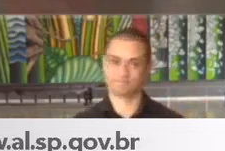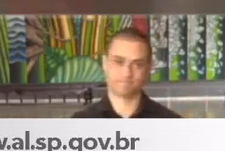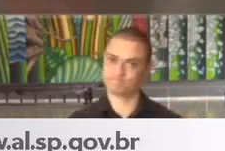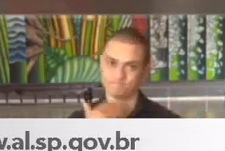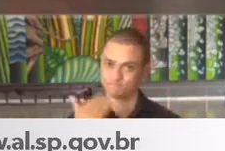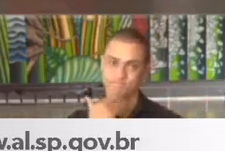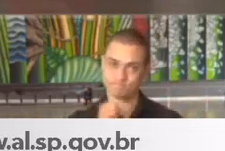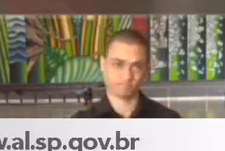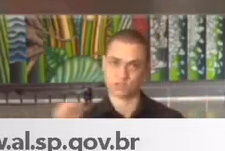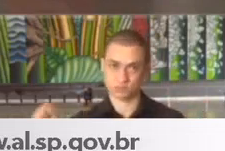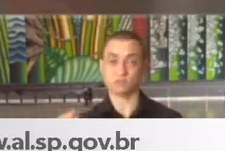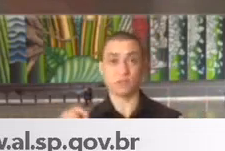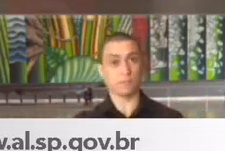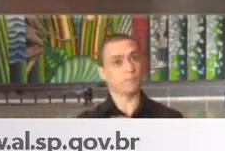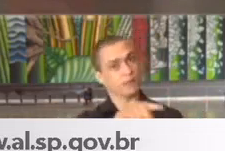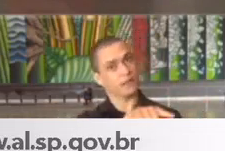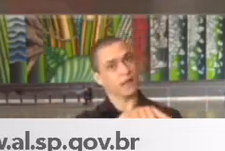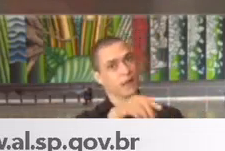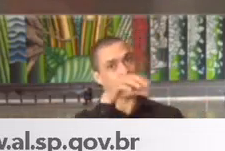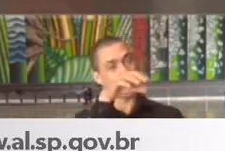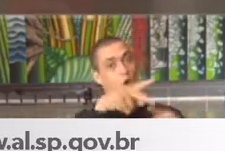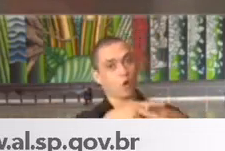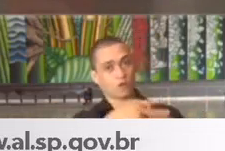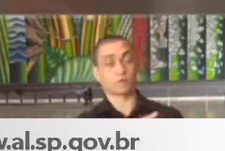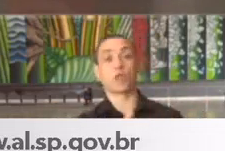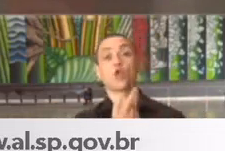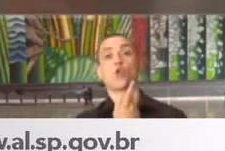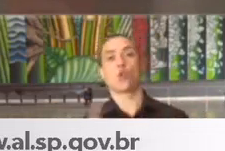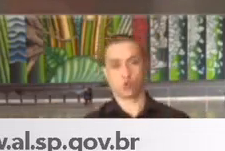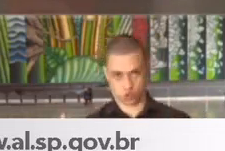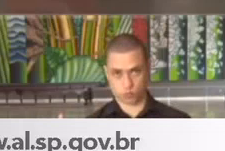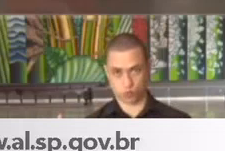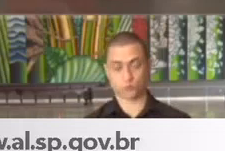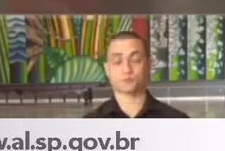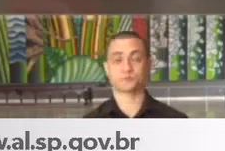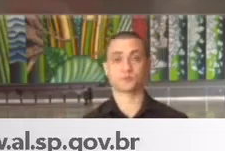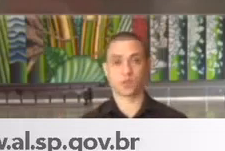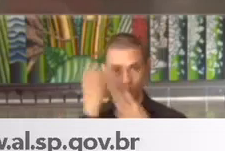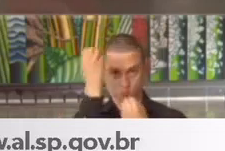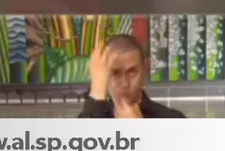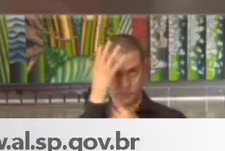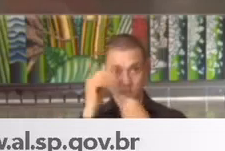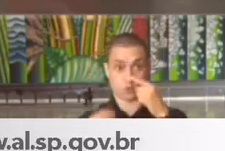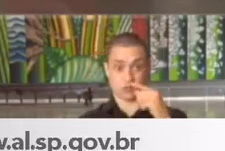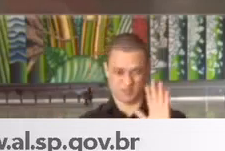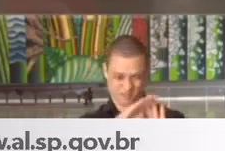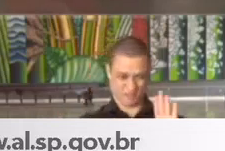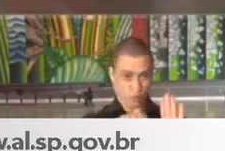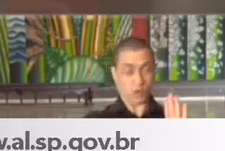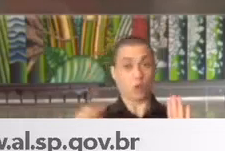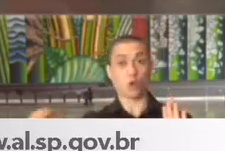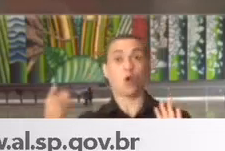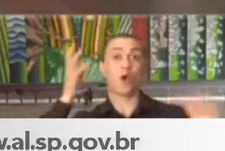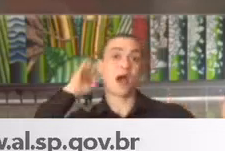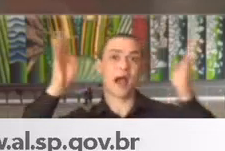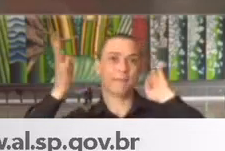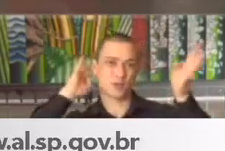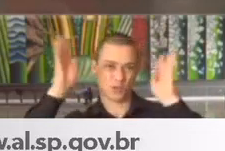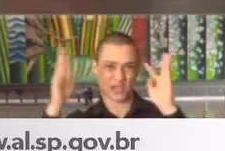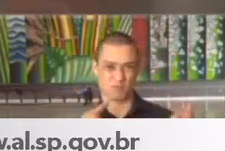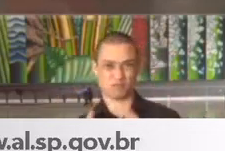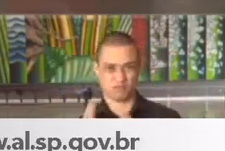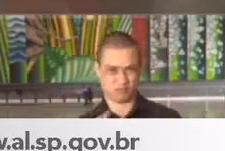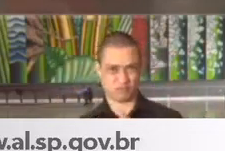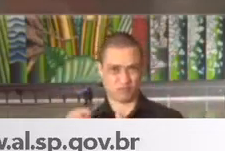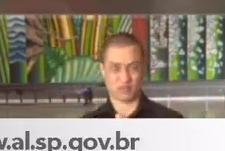como as borracharias. E, por último, antes dos avisos de hoje, também caminhoneiros e as estradas. Pedimos